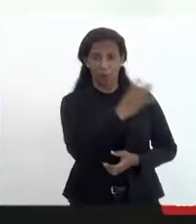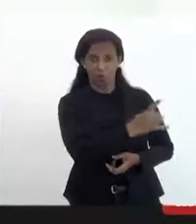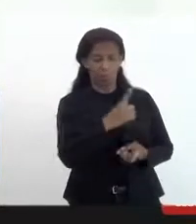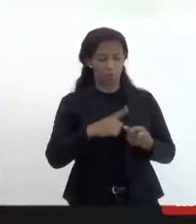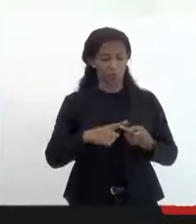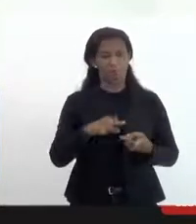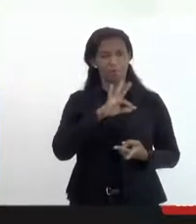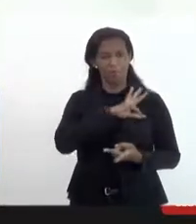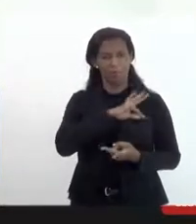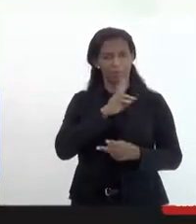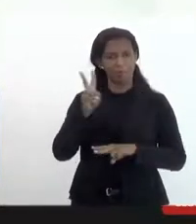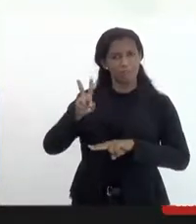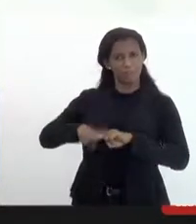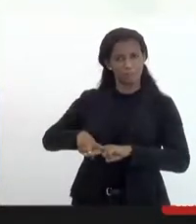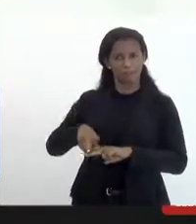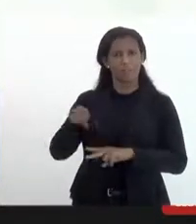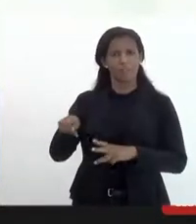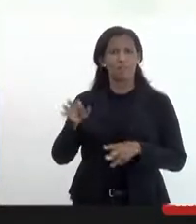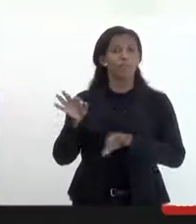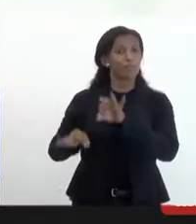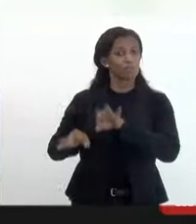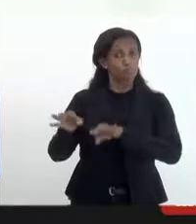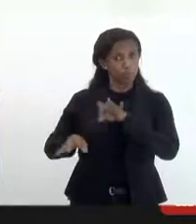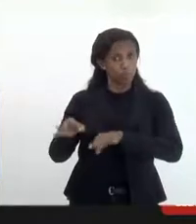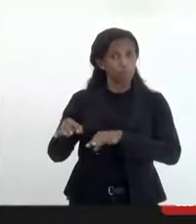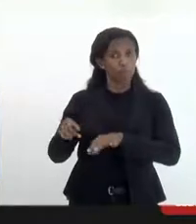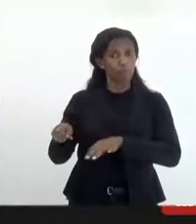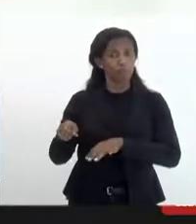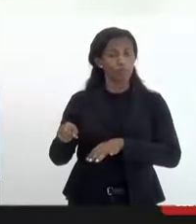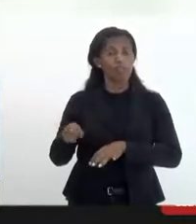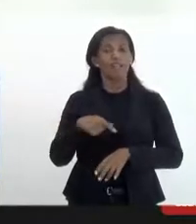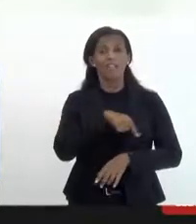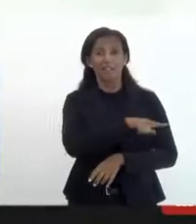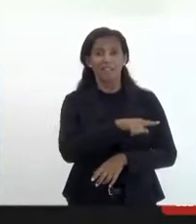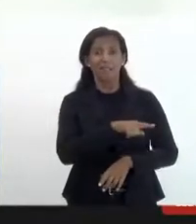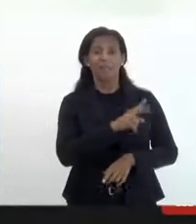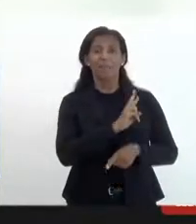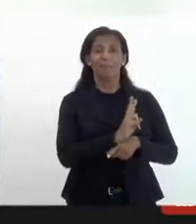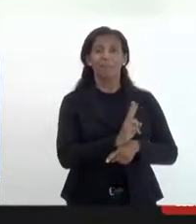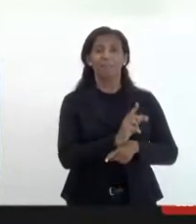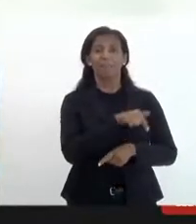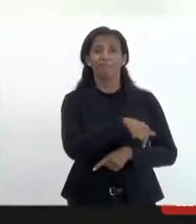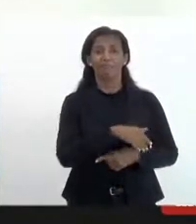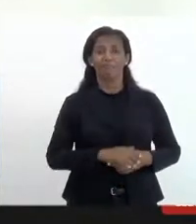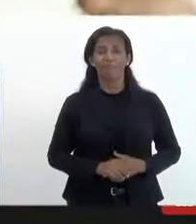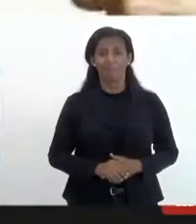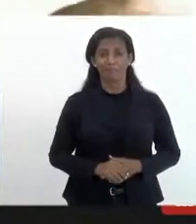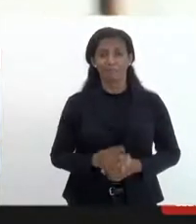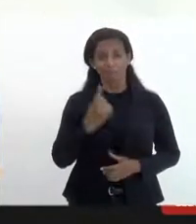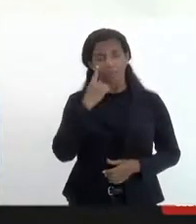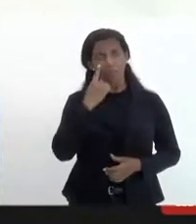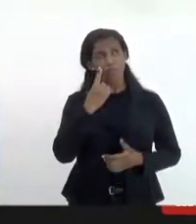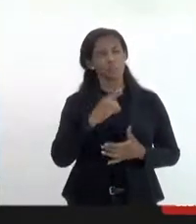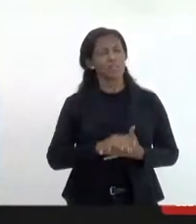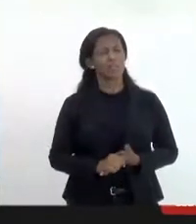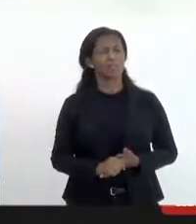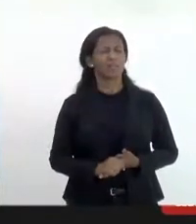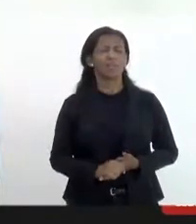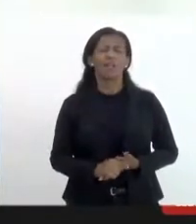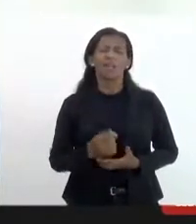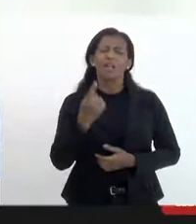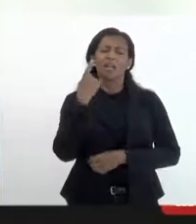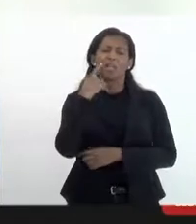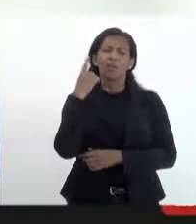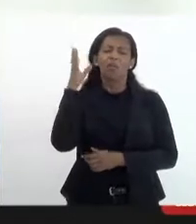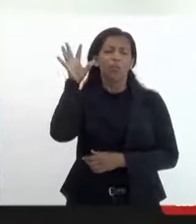que prende, para o juiz que julga e para o carcereiro. Você vê, eu vi